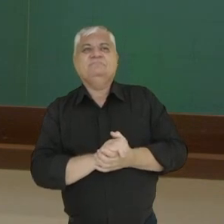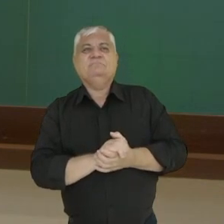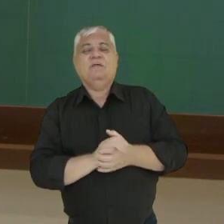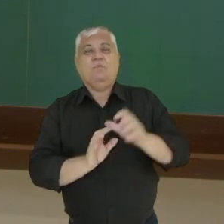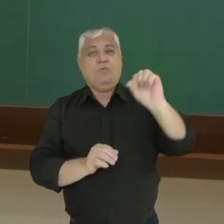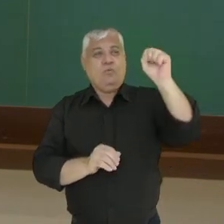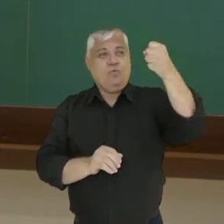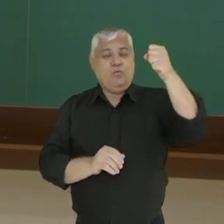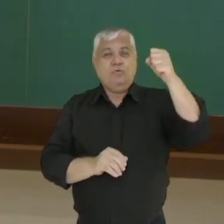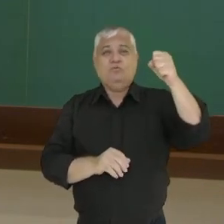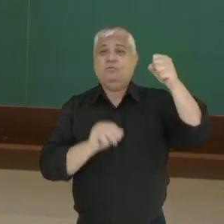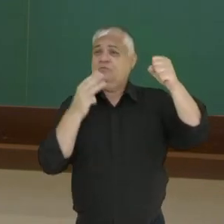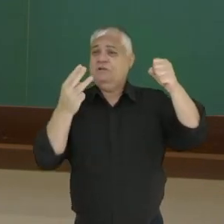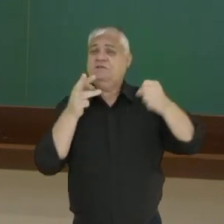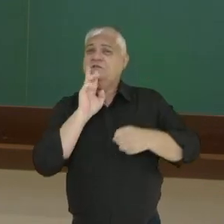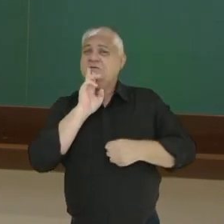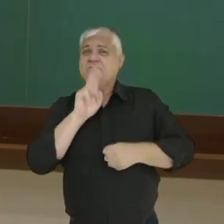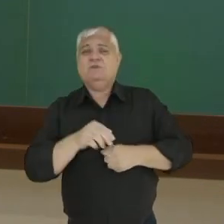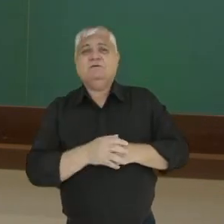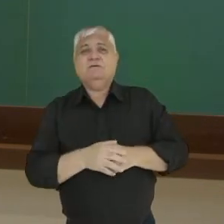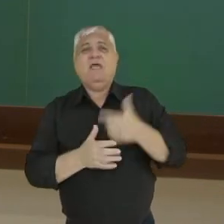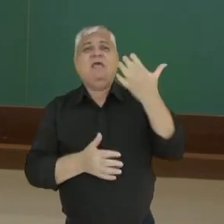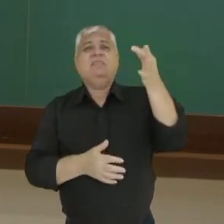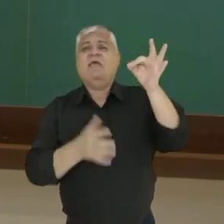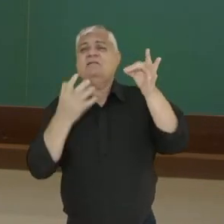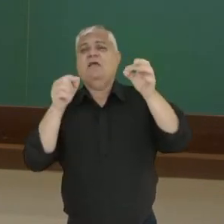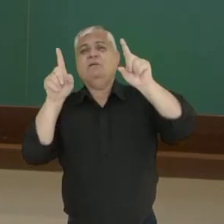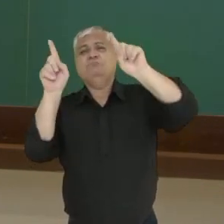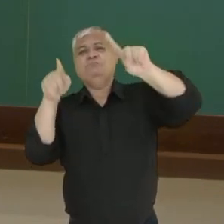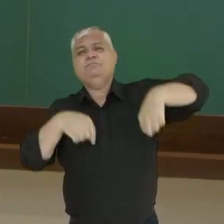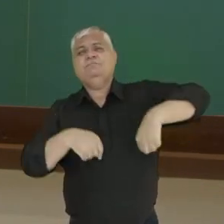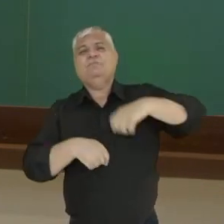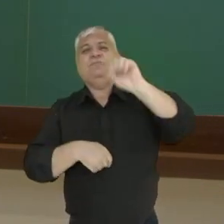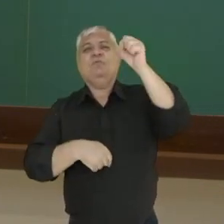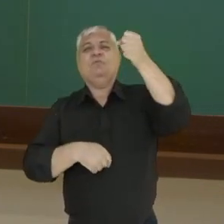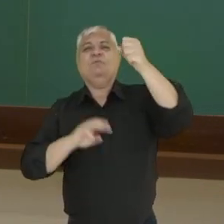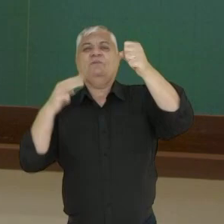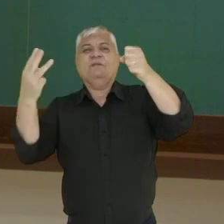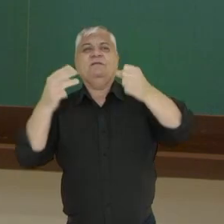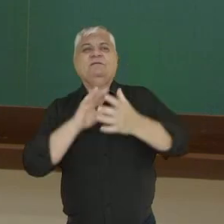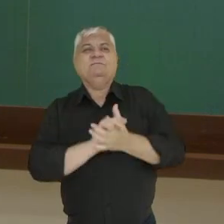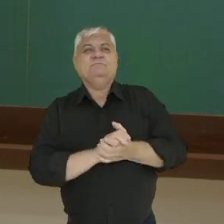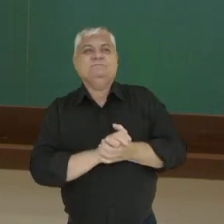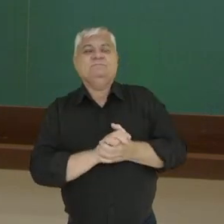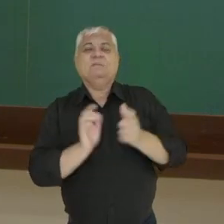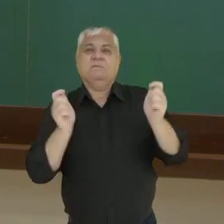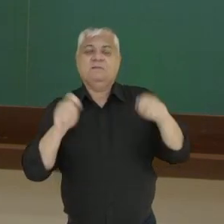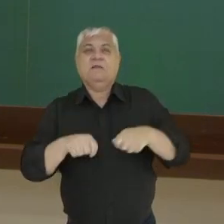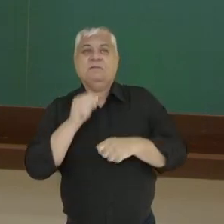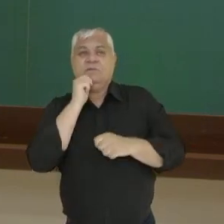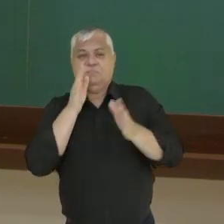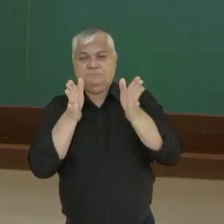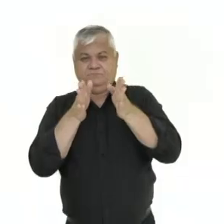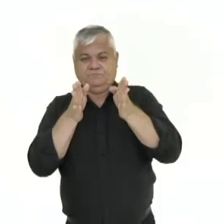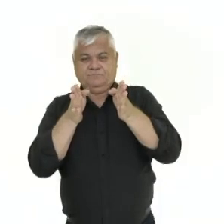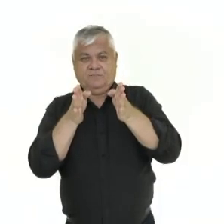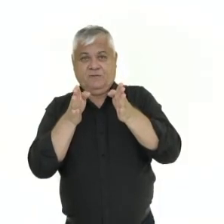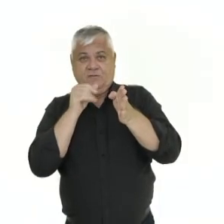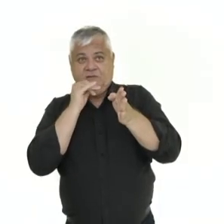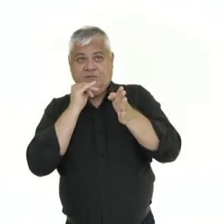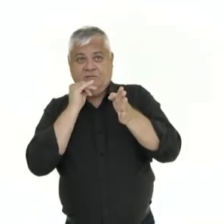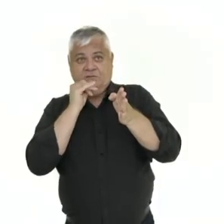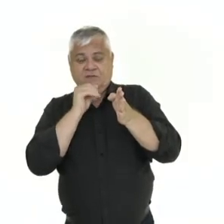8 e 3 de pH a gente tem. A gente quer saber quais seriam as possibilidades. Então, as possibilidades estariam